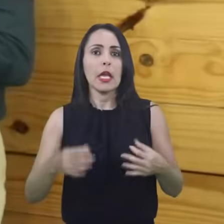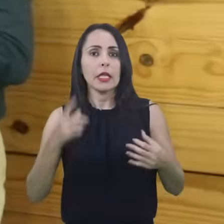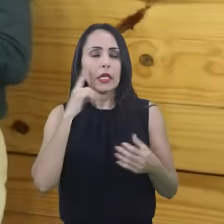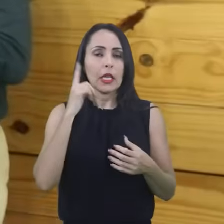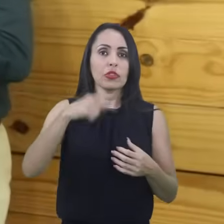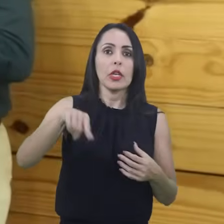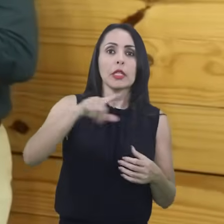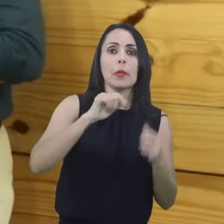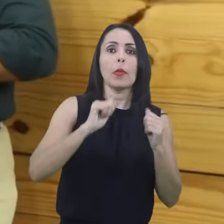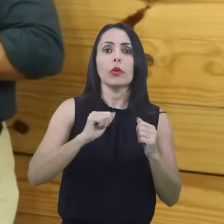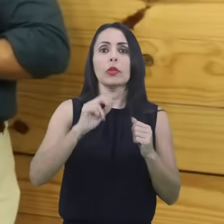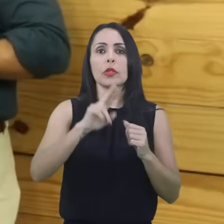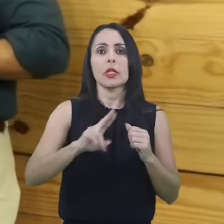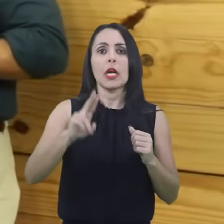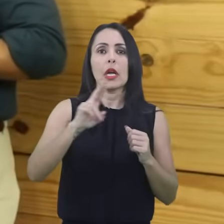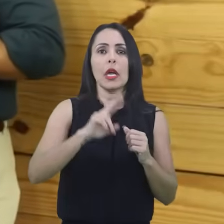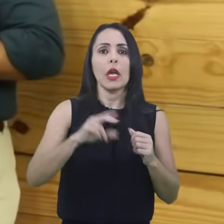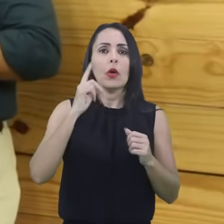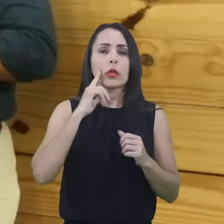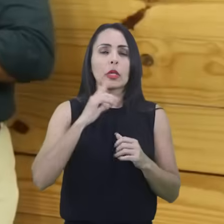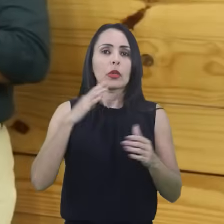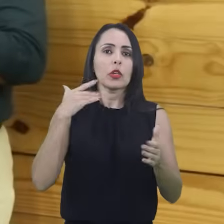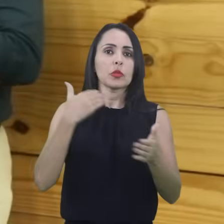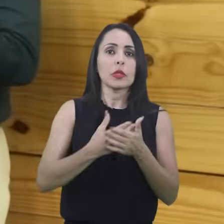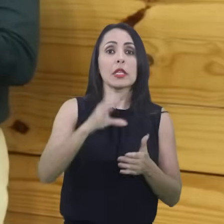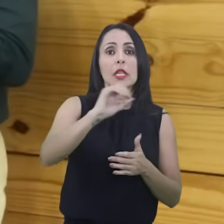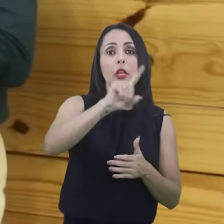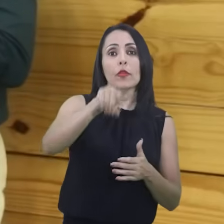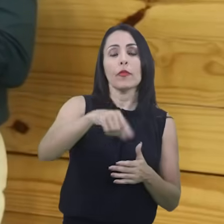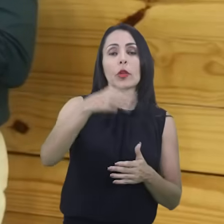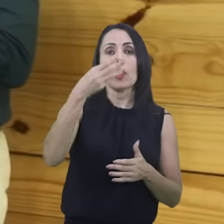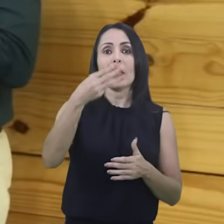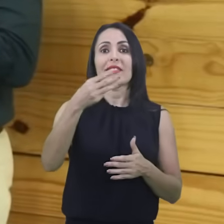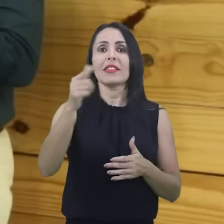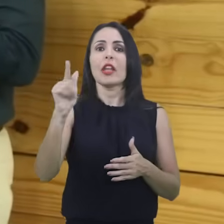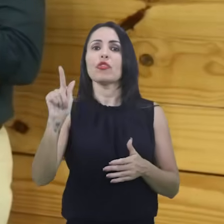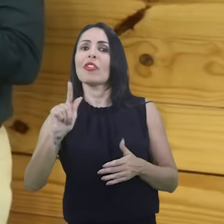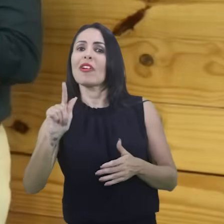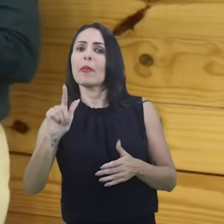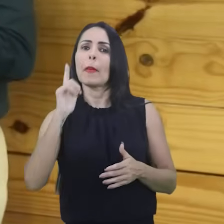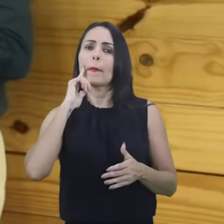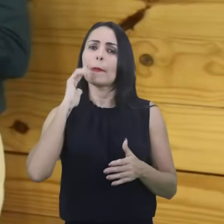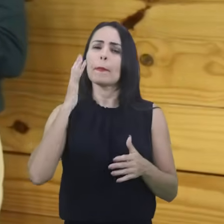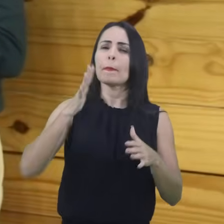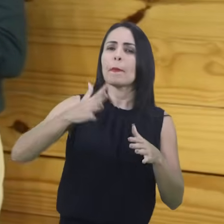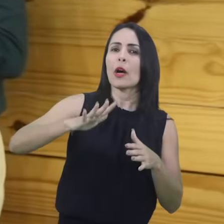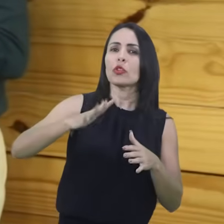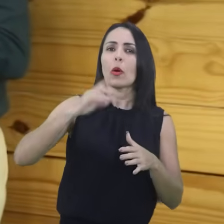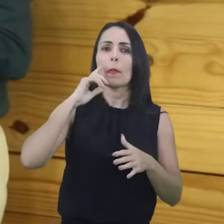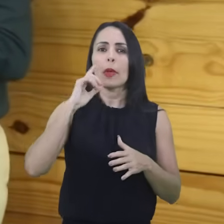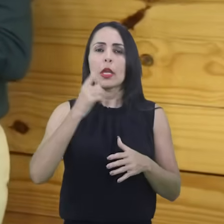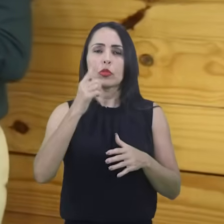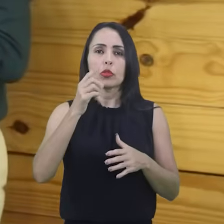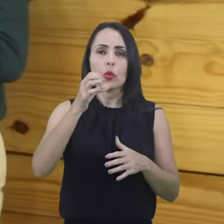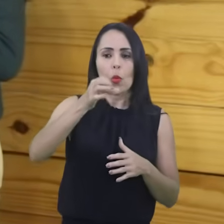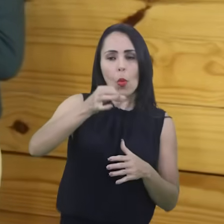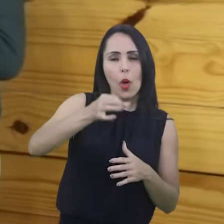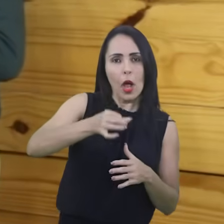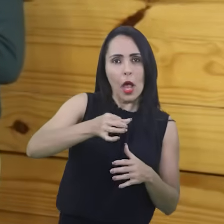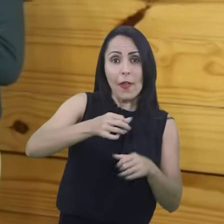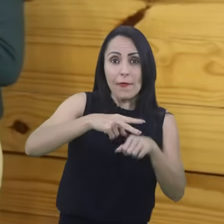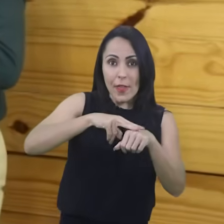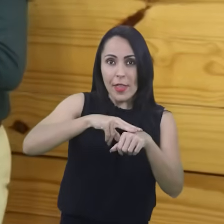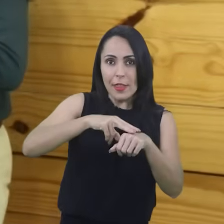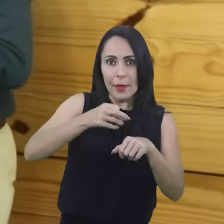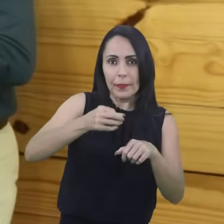dente que a gente deve usar é o que corresponde a 0,3 gramas. Seria aproximadamente o tamanho de uma ervilha, certo?